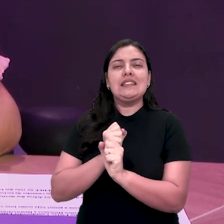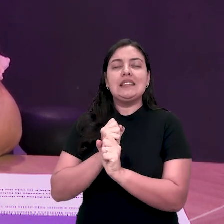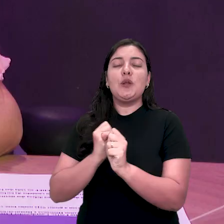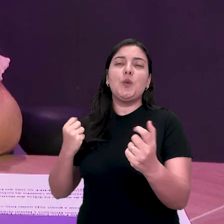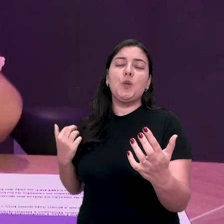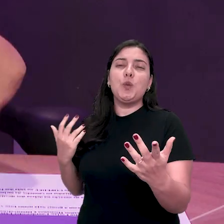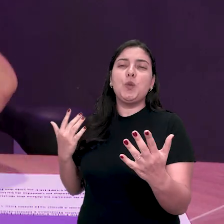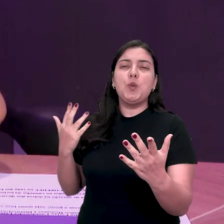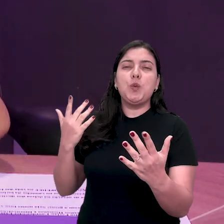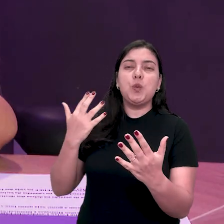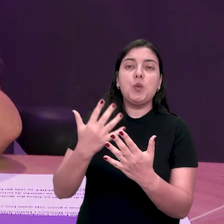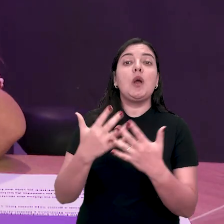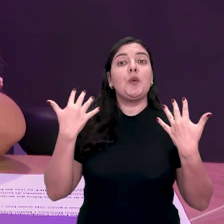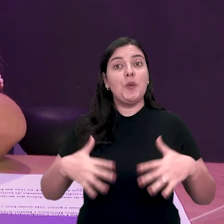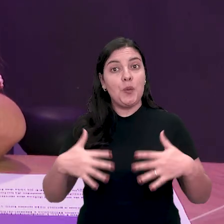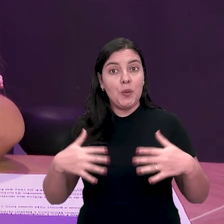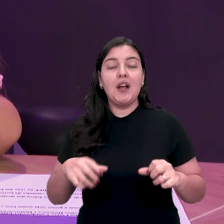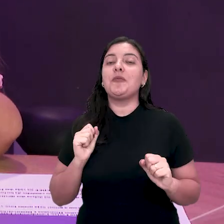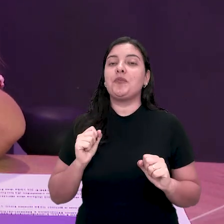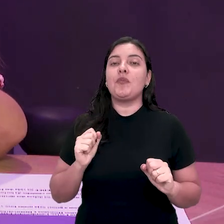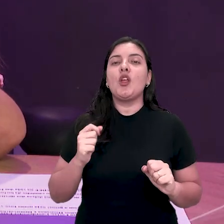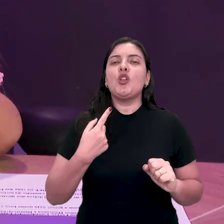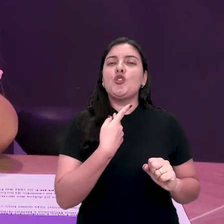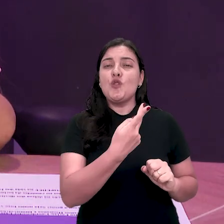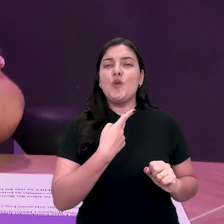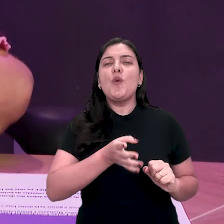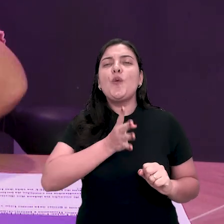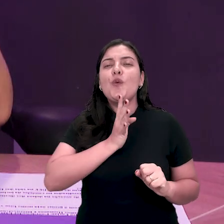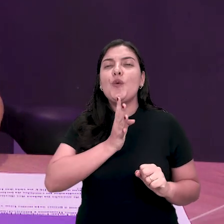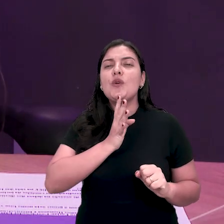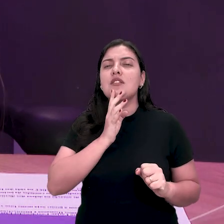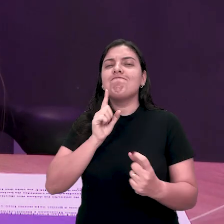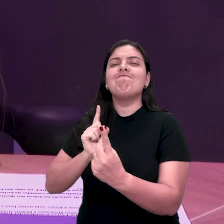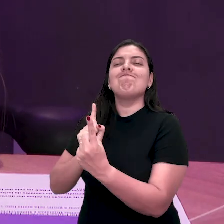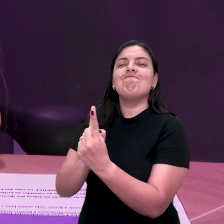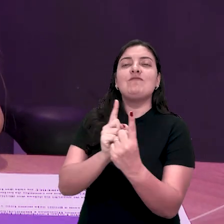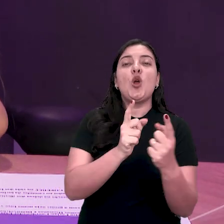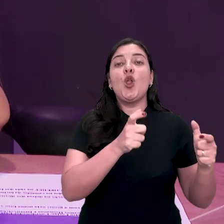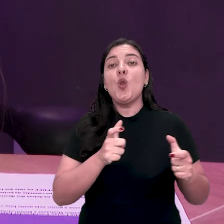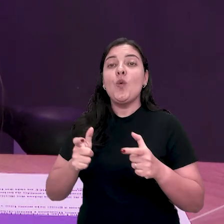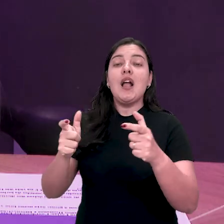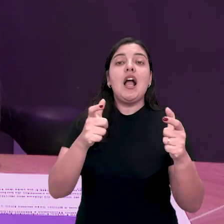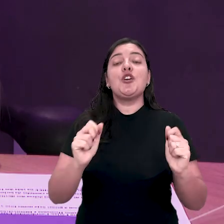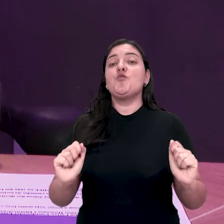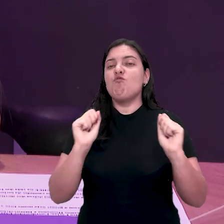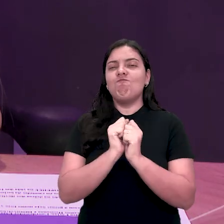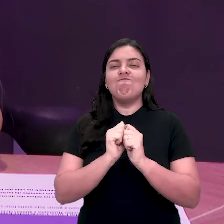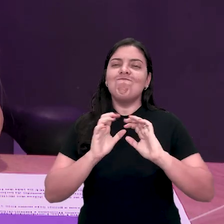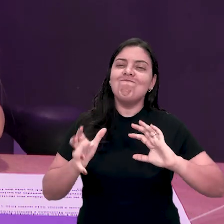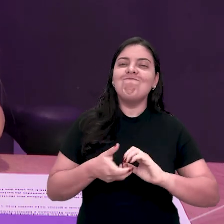gente luta há muito tempo. A gente se conhece, a gente se esbarra por aí, a gente está sempre juntos de mão